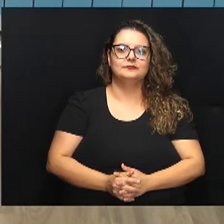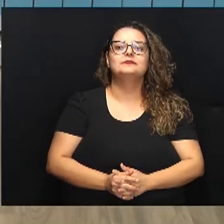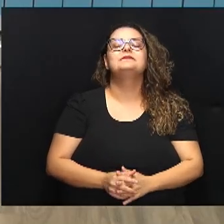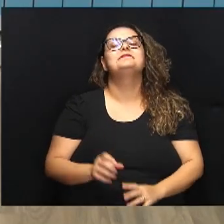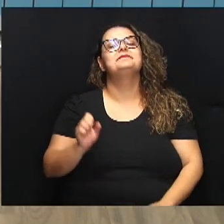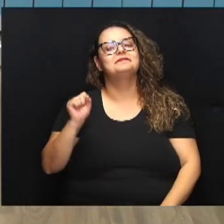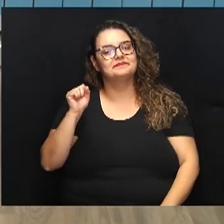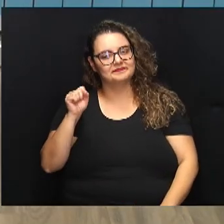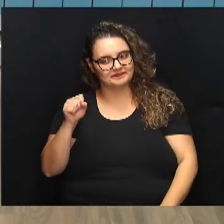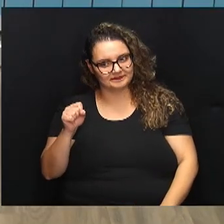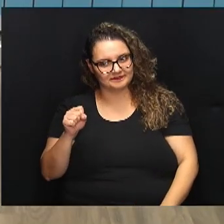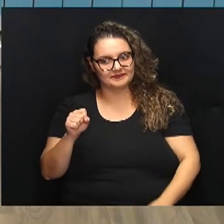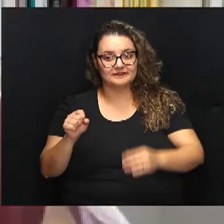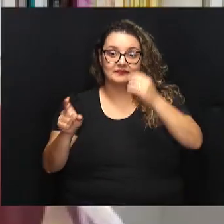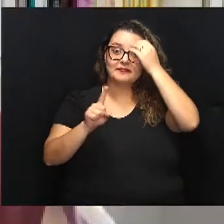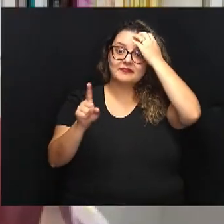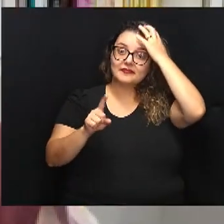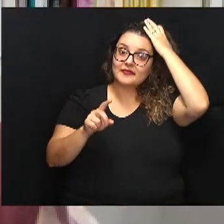Nossa, não assisti